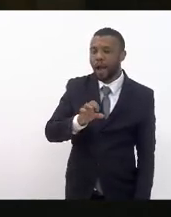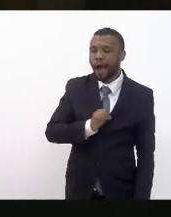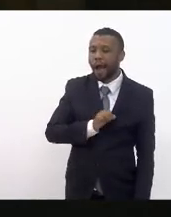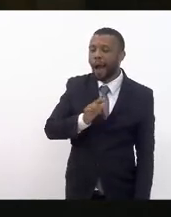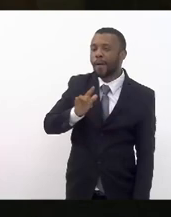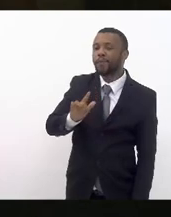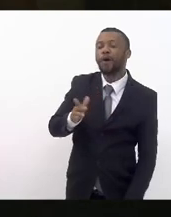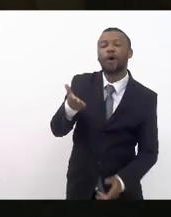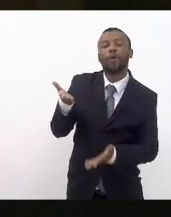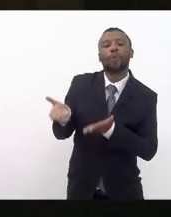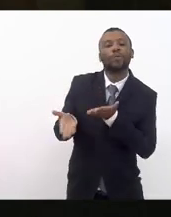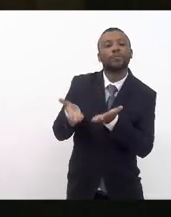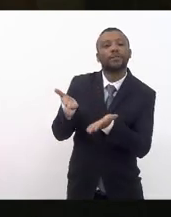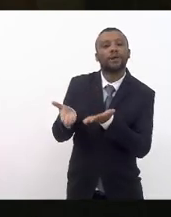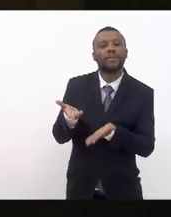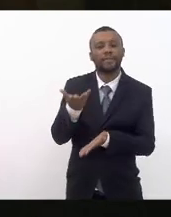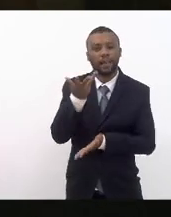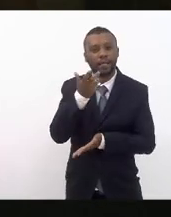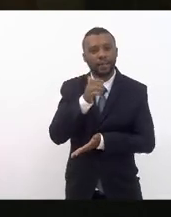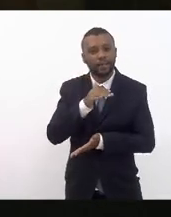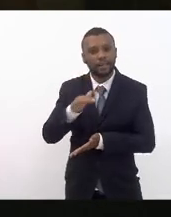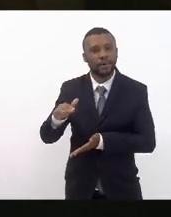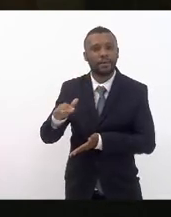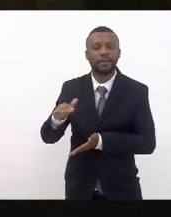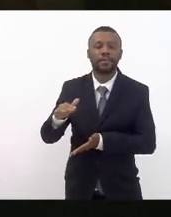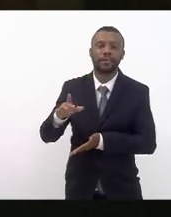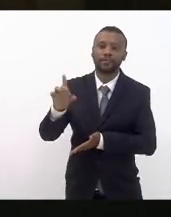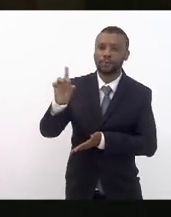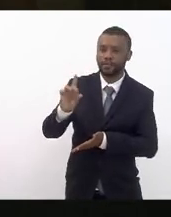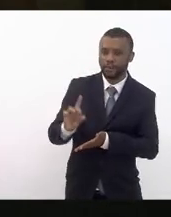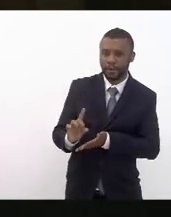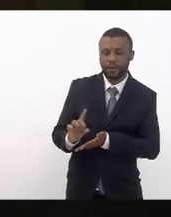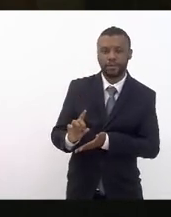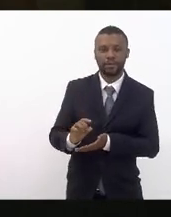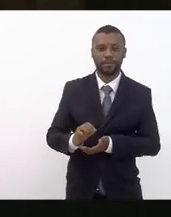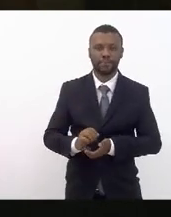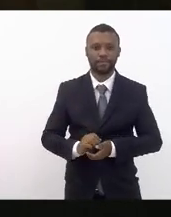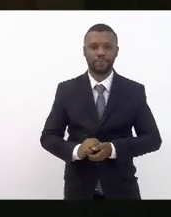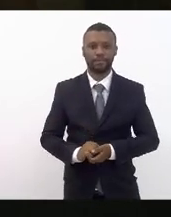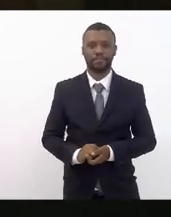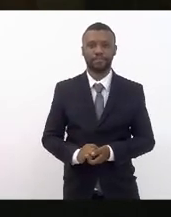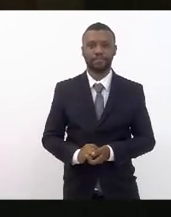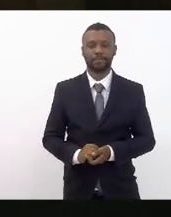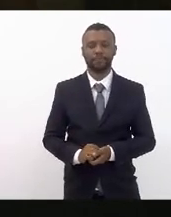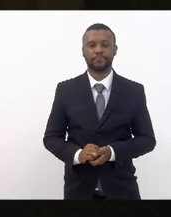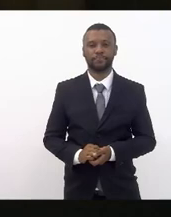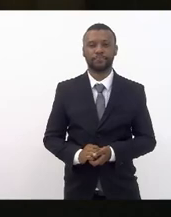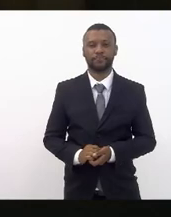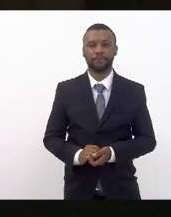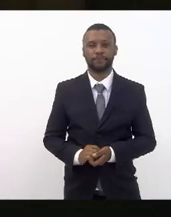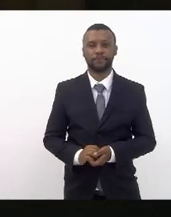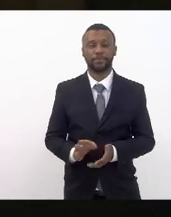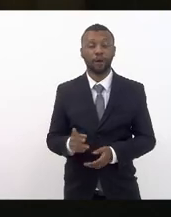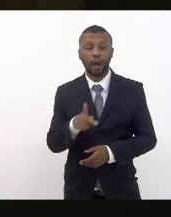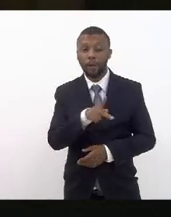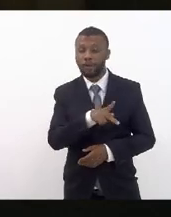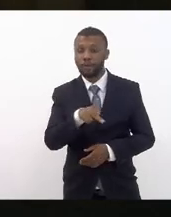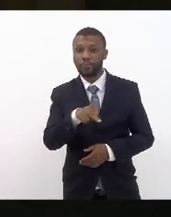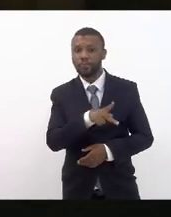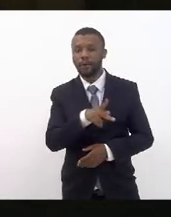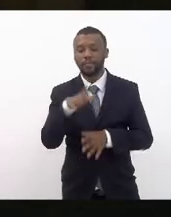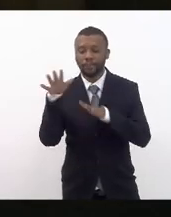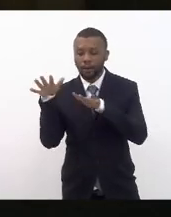das crianças com PCD, pessoas com deficiência. E a professora foi